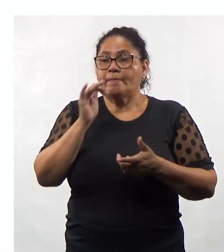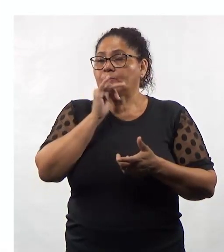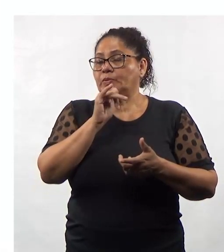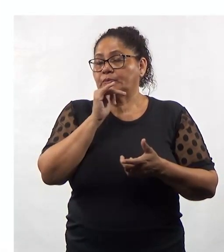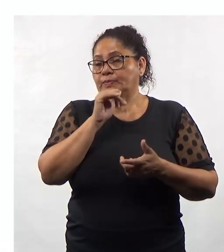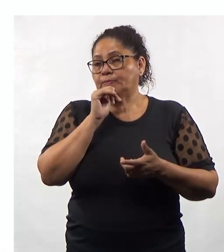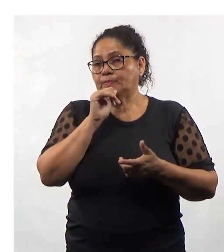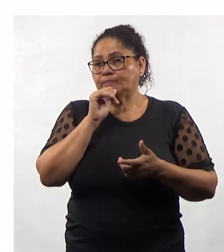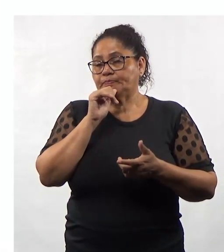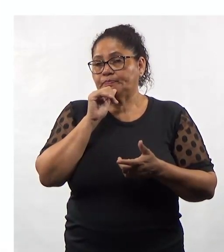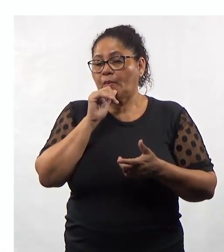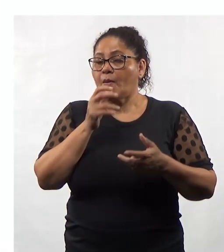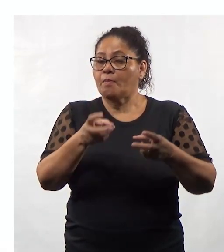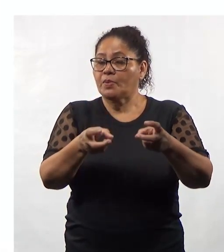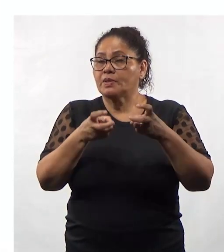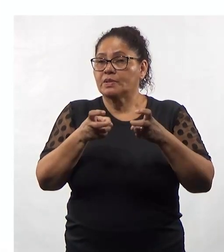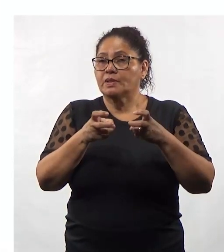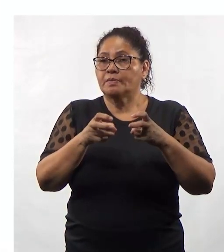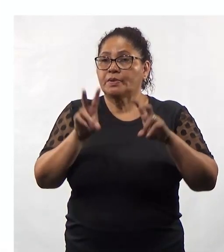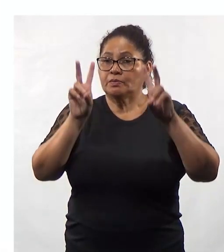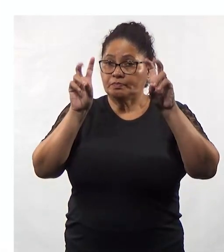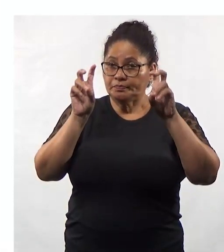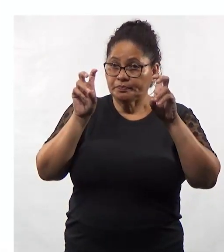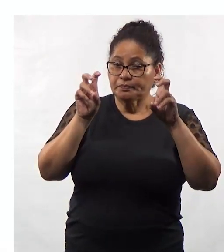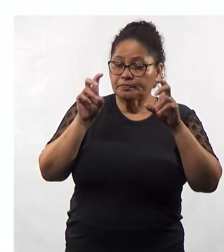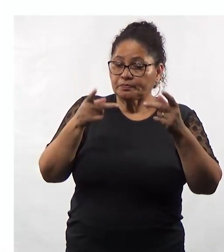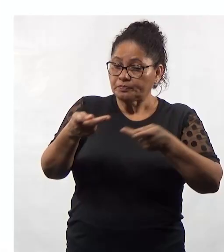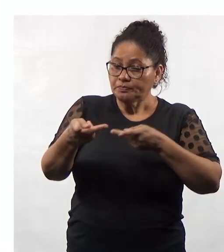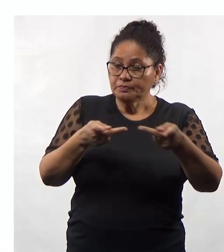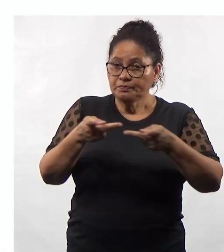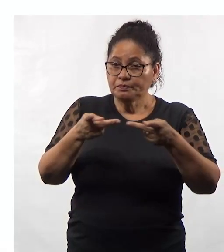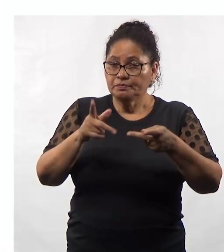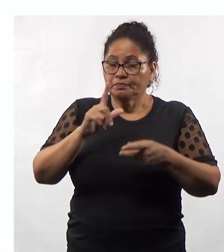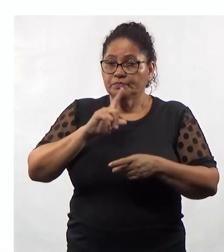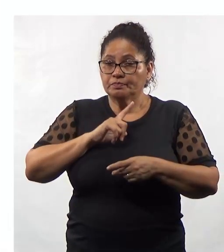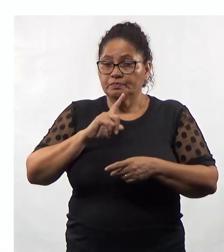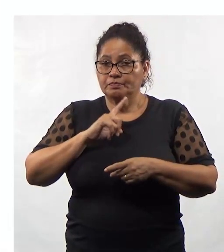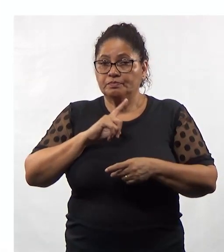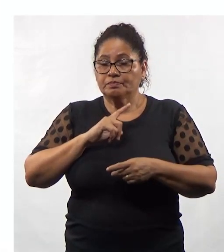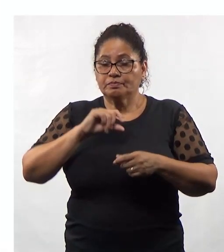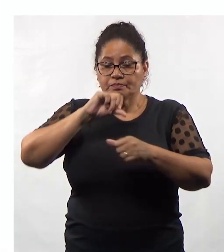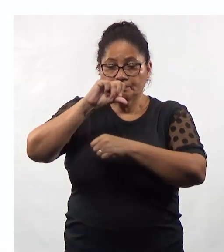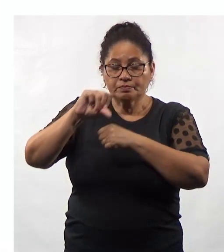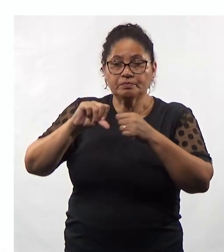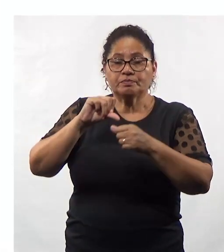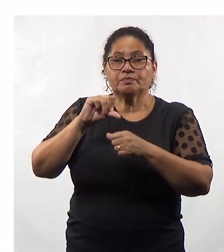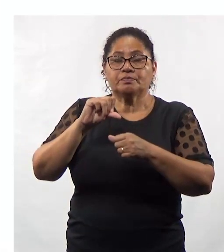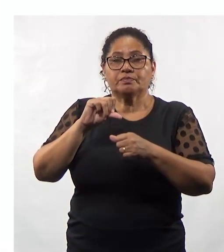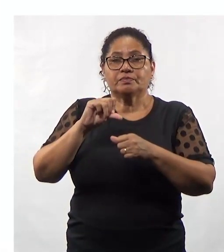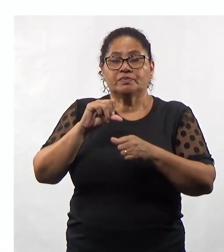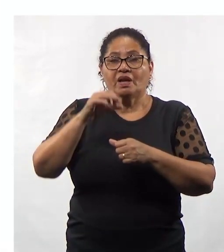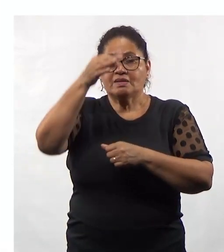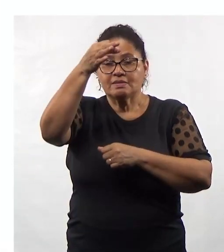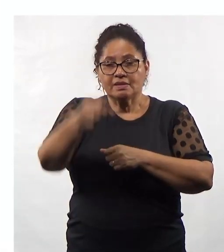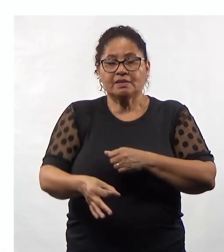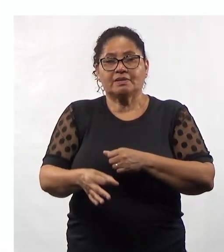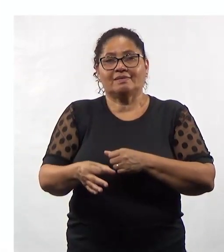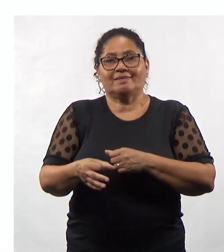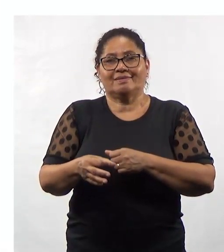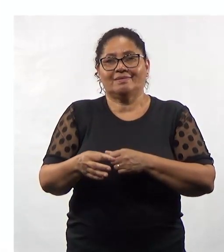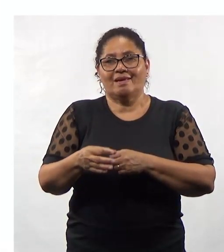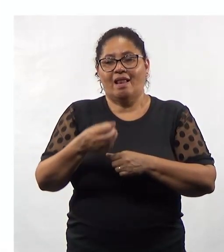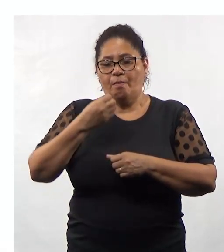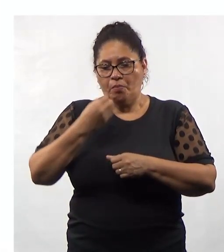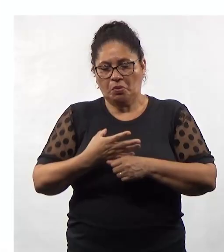por exemplo, nós identificamos dentro do termo de intenção de projeto, que está sendo avaliado, que realmente ela é de